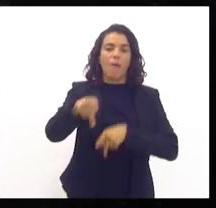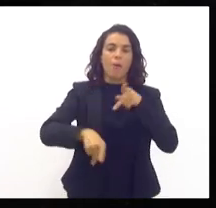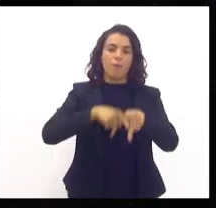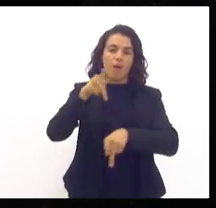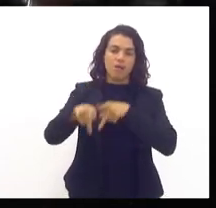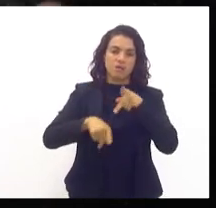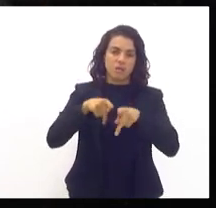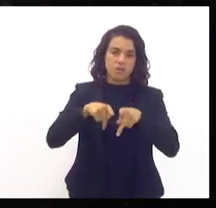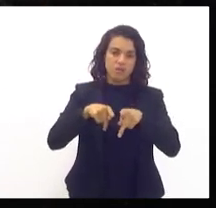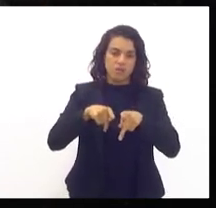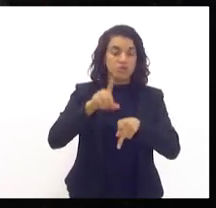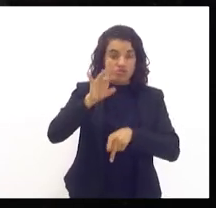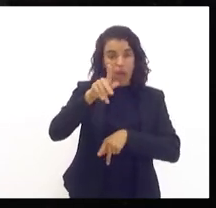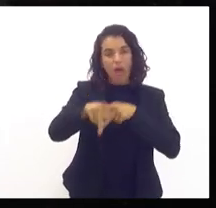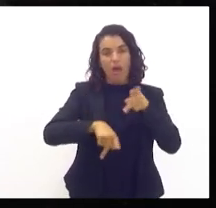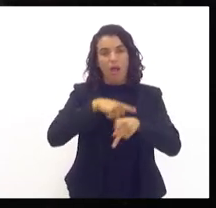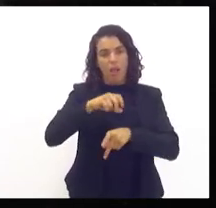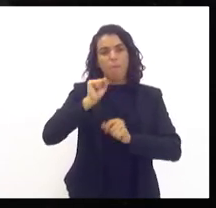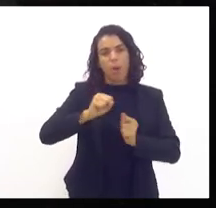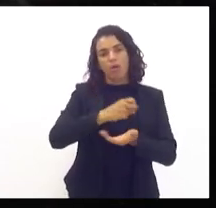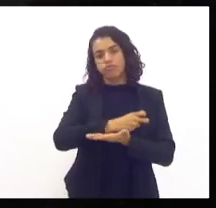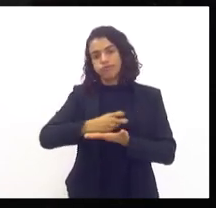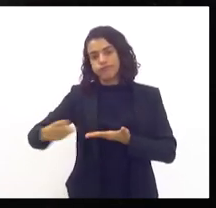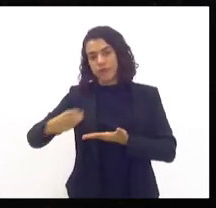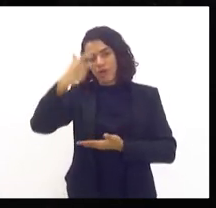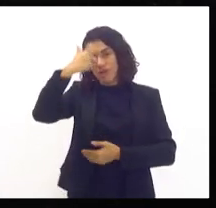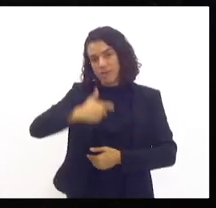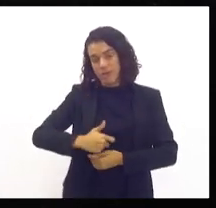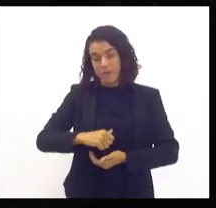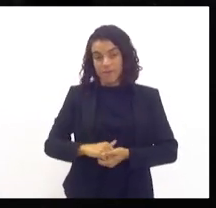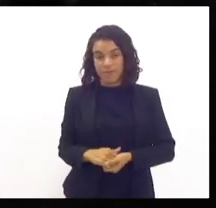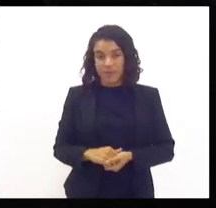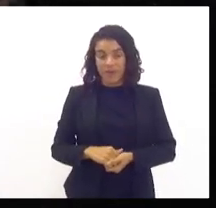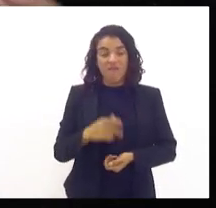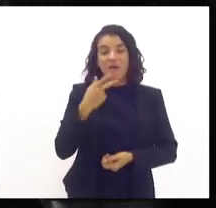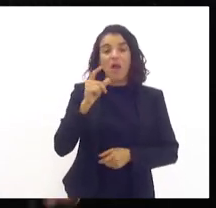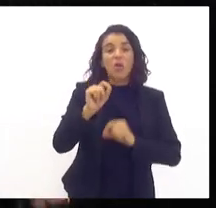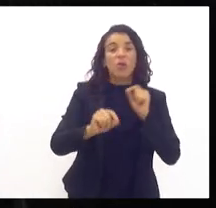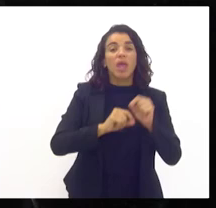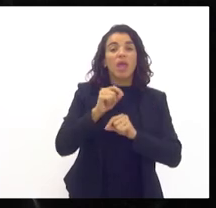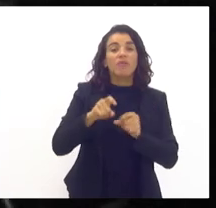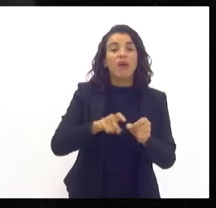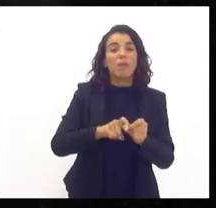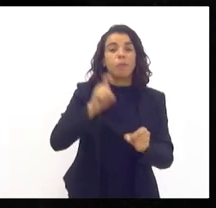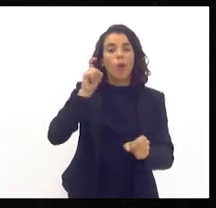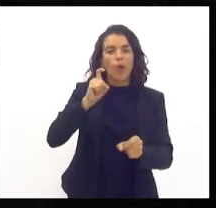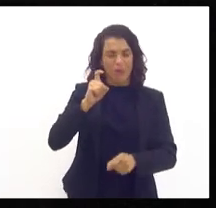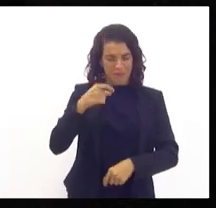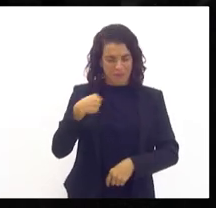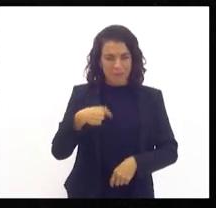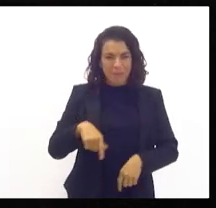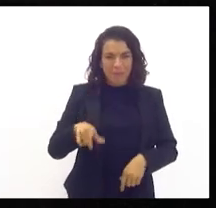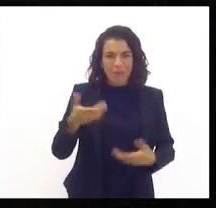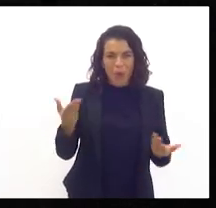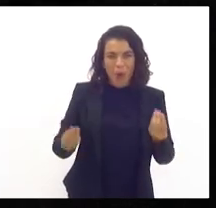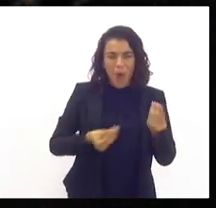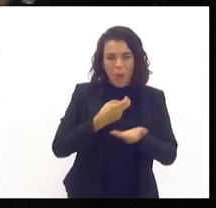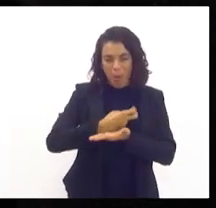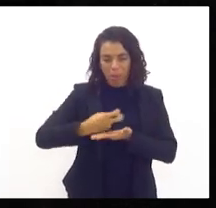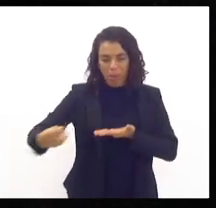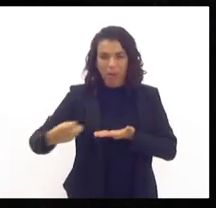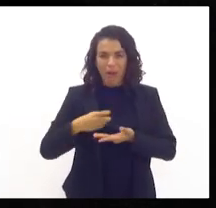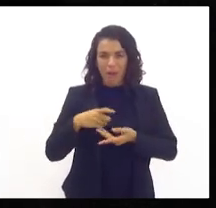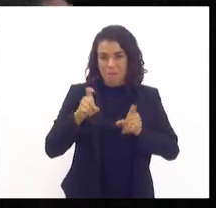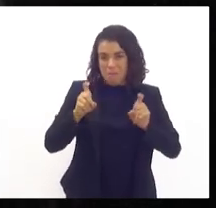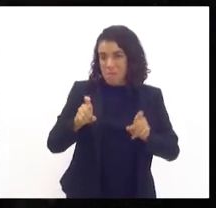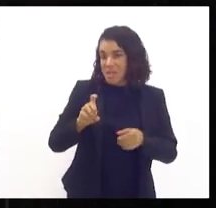Tinha empresários de ônibus, deputado Rafael Nobre, que disseram que vão tirar meu mandato, mas eles estão falando que vão tirar meu mandato desde